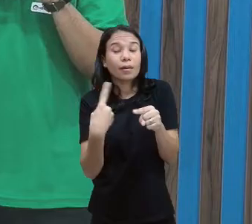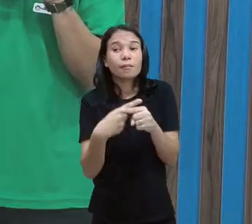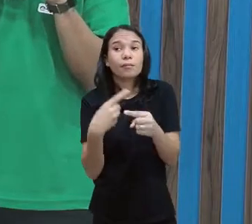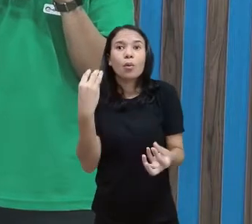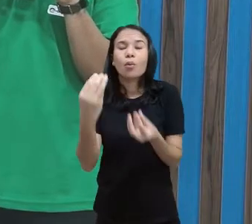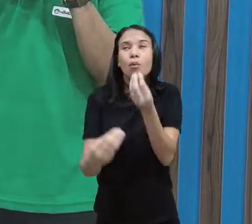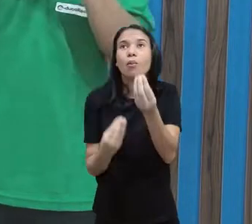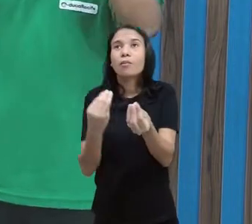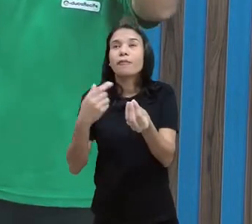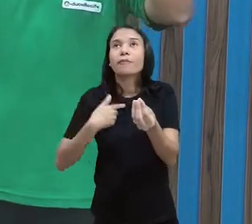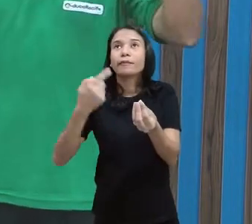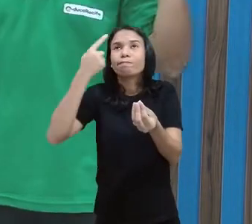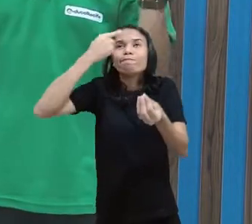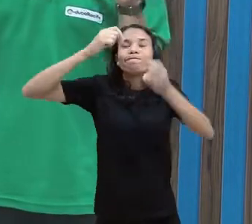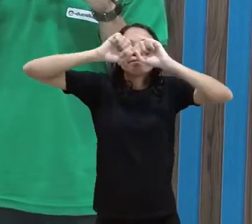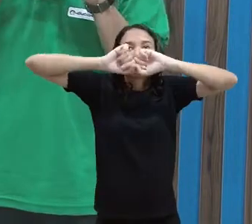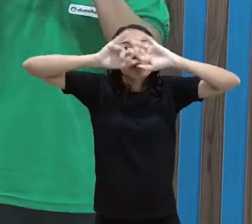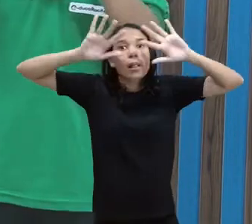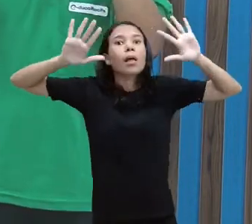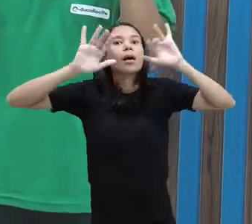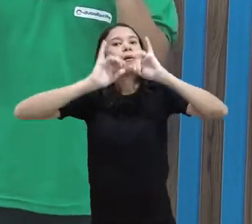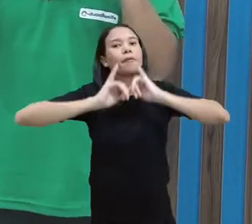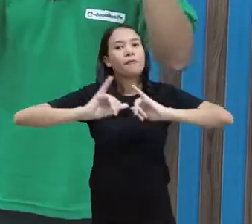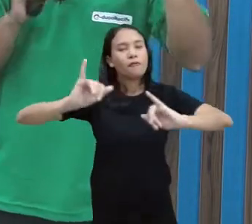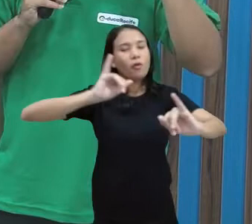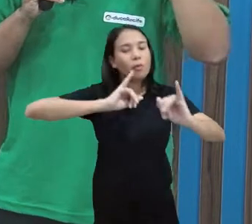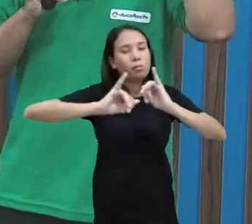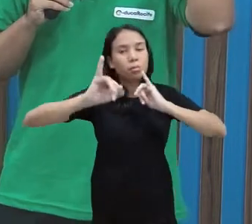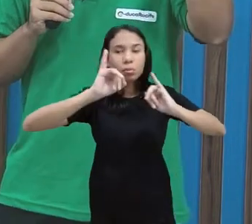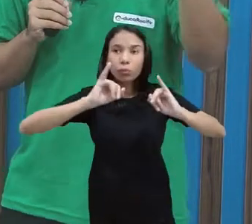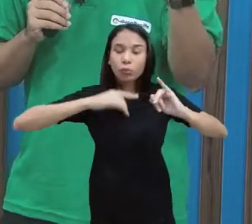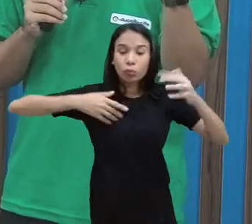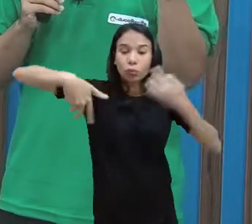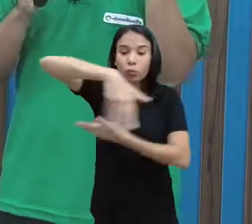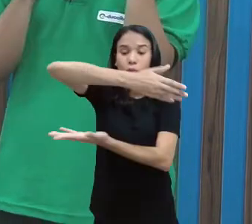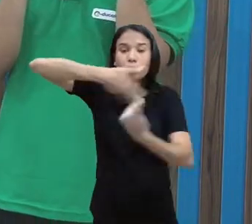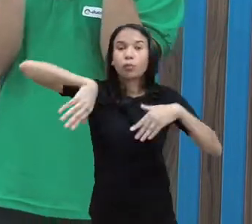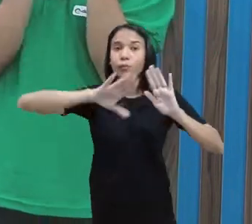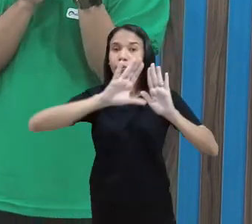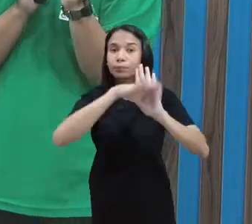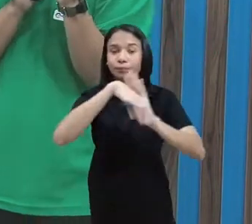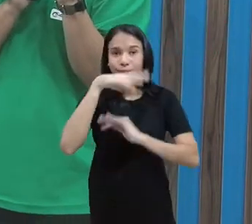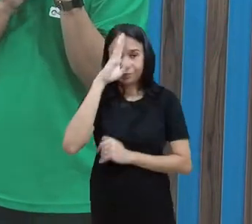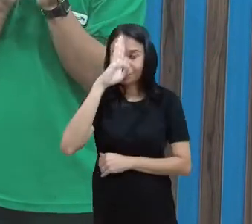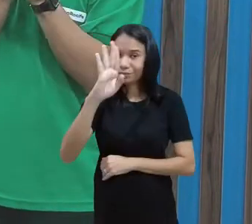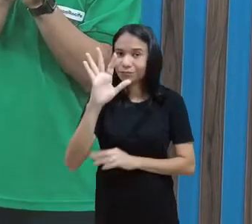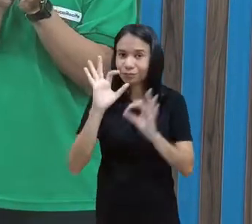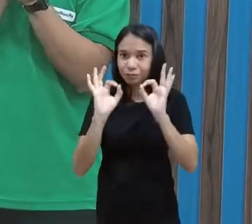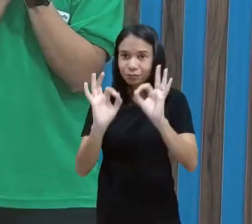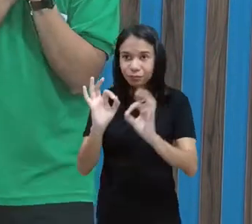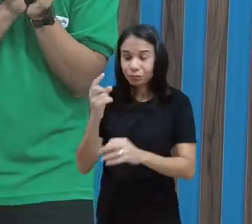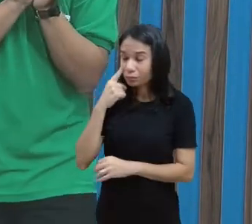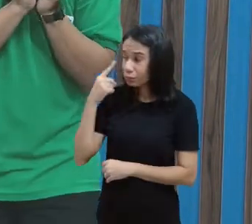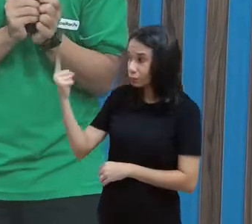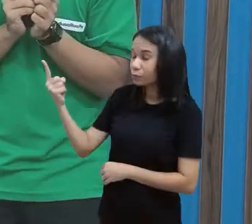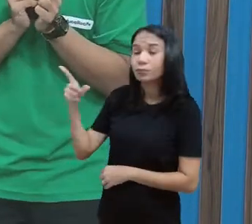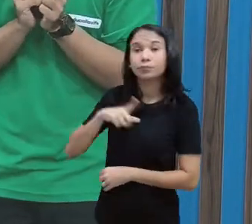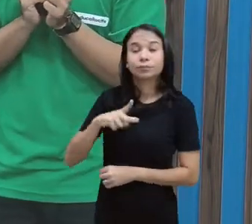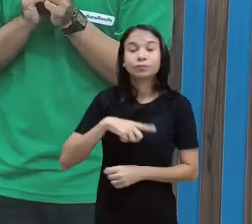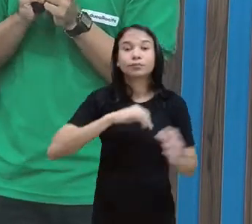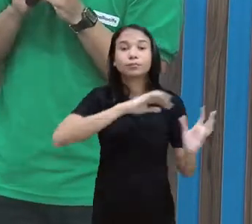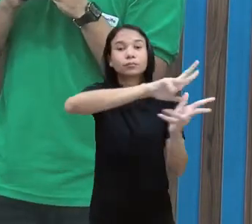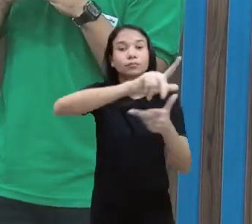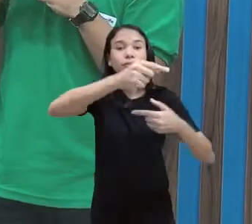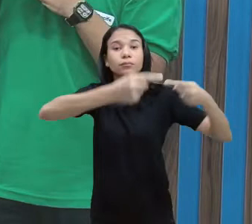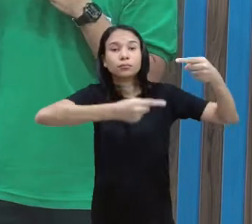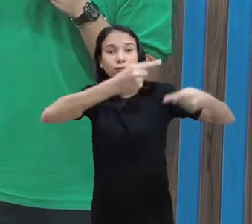gente deixa claras as informações, as relações entre os conceitos principais. No caso aí, eu tenho geopolítica.